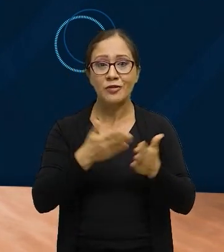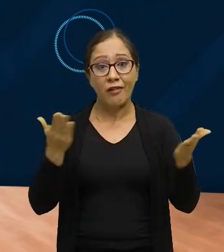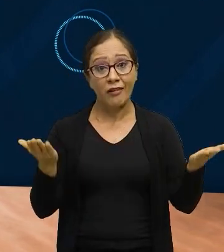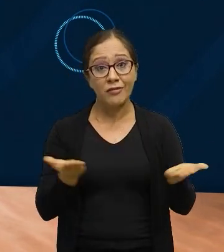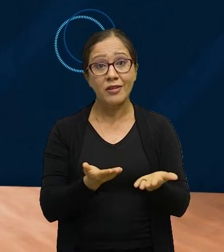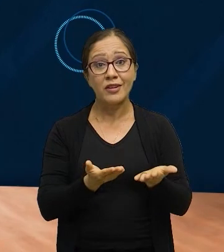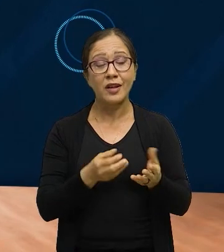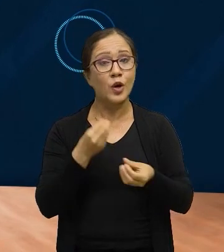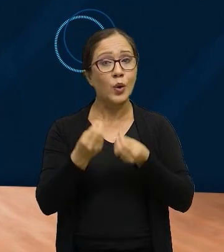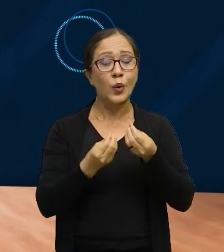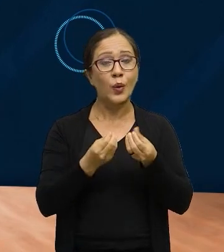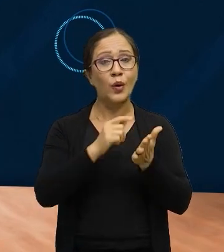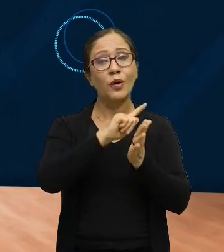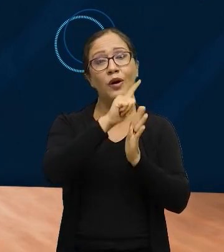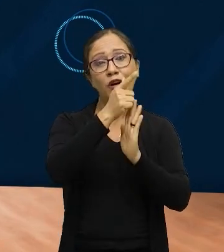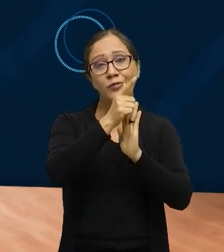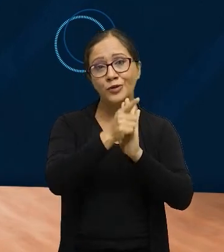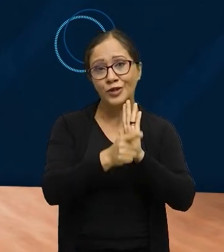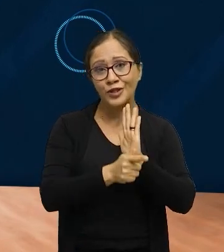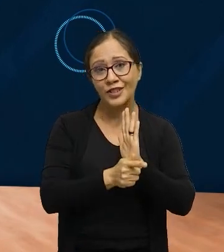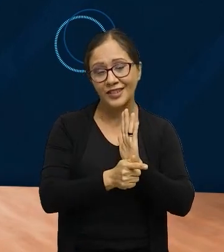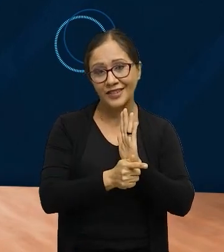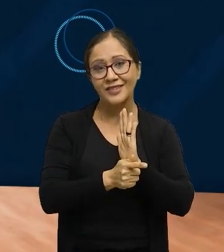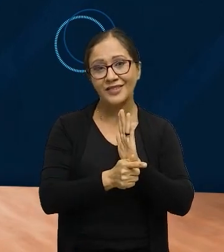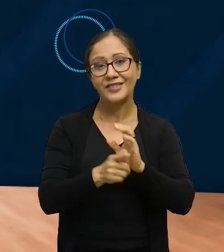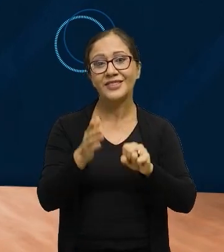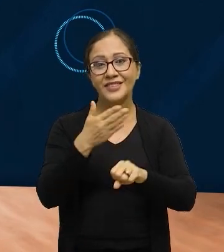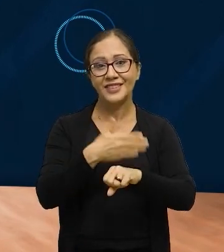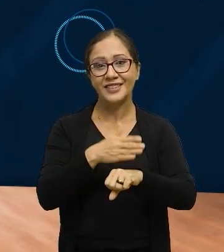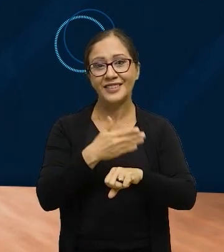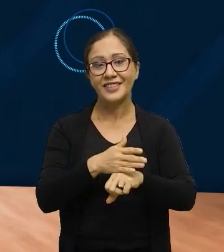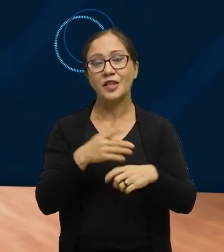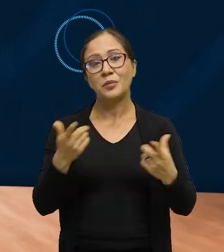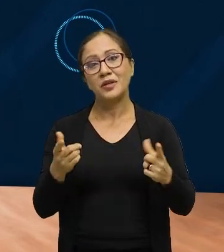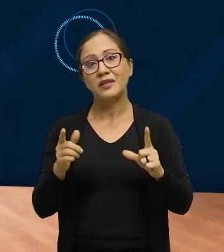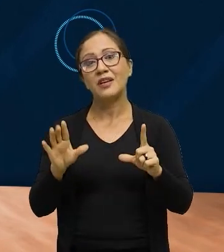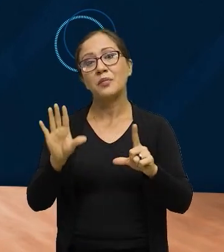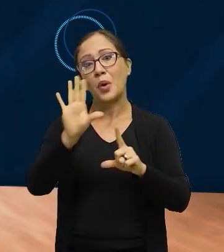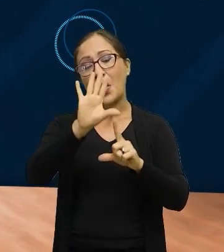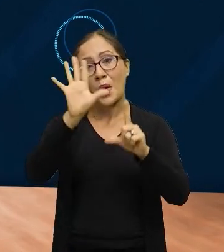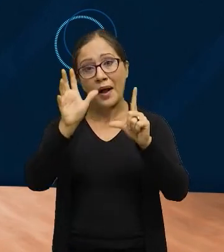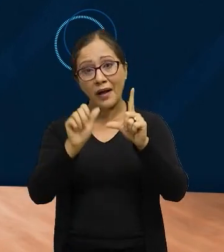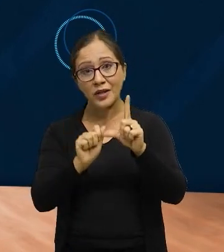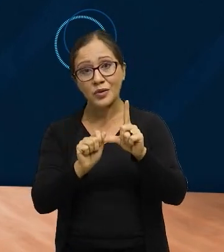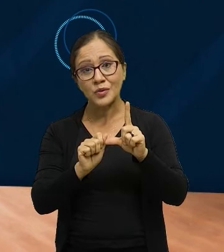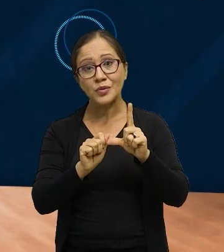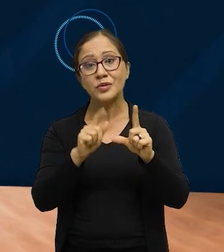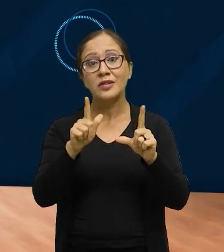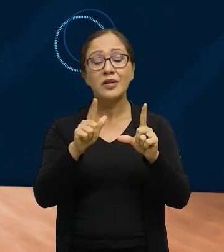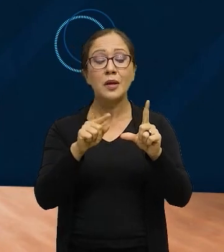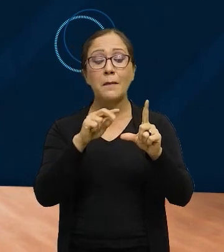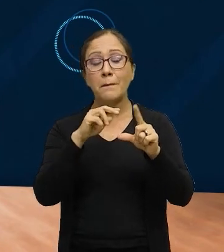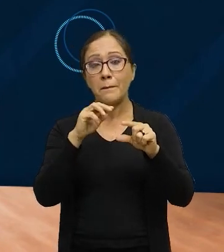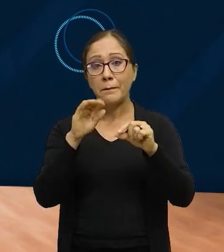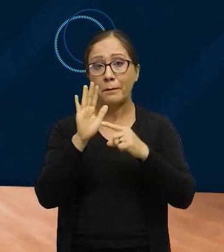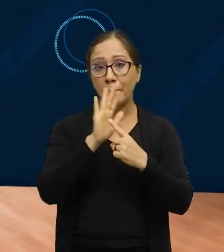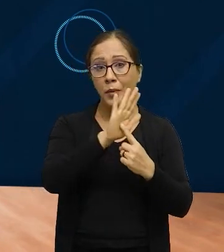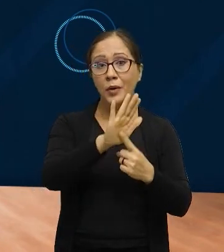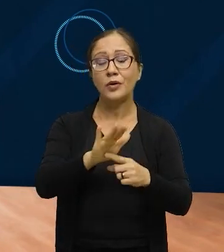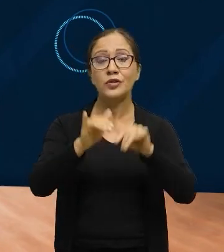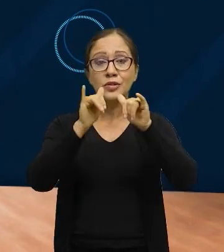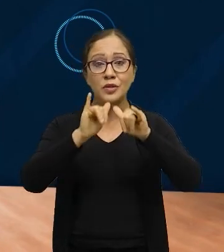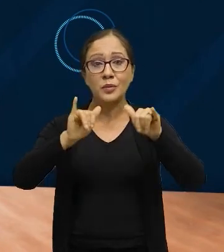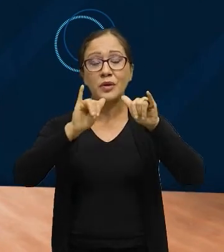gêneros. Como exemplo, eu coloquei 2 cartuns. Cartuns, eles identificam uma mensagem.